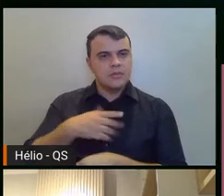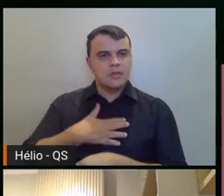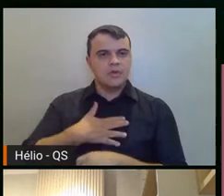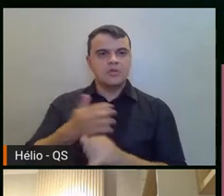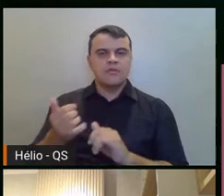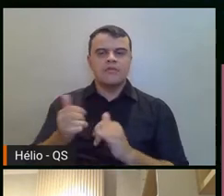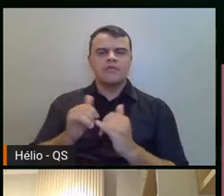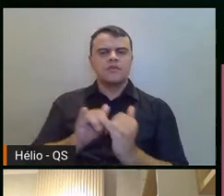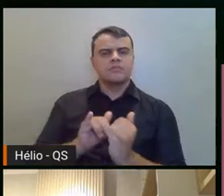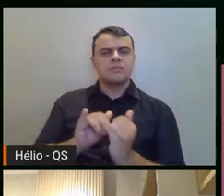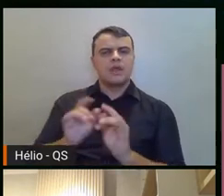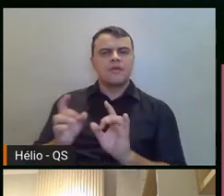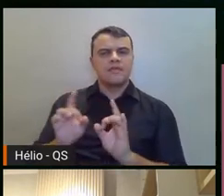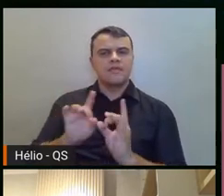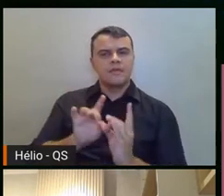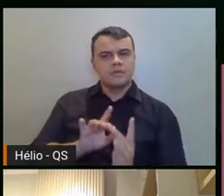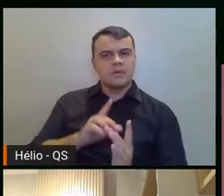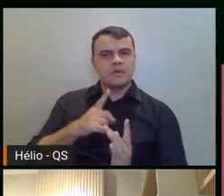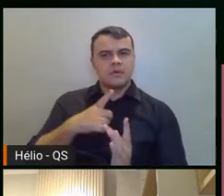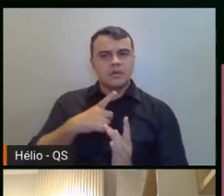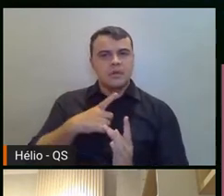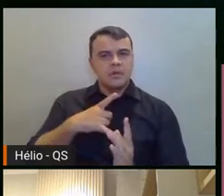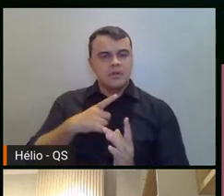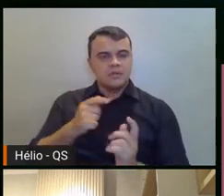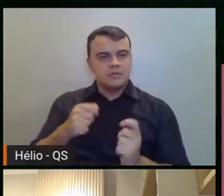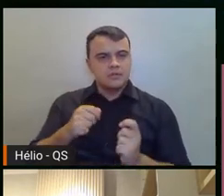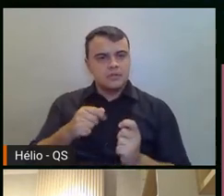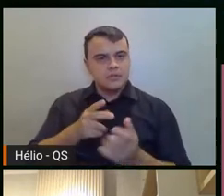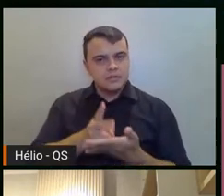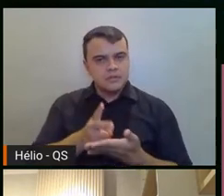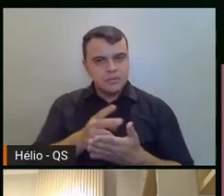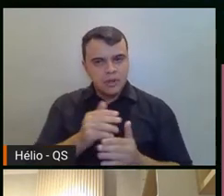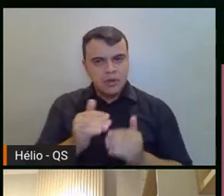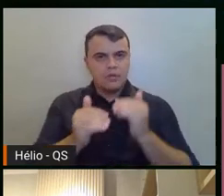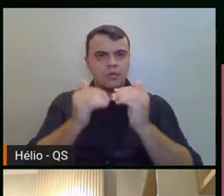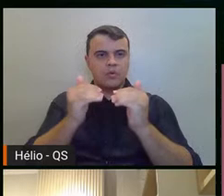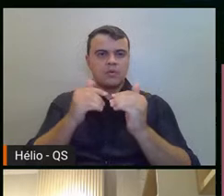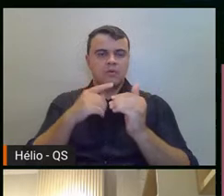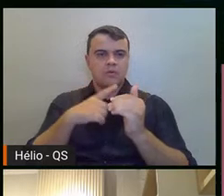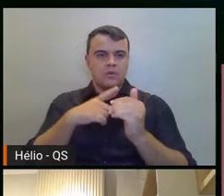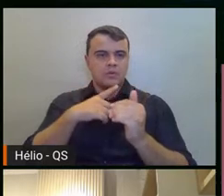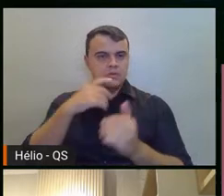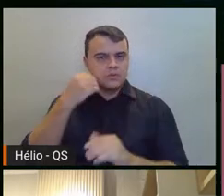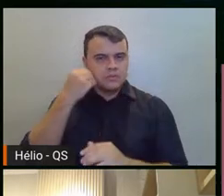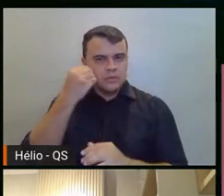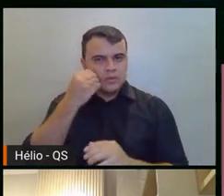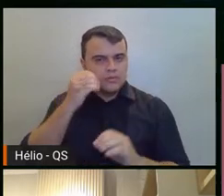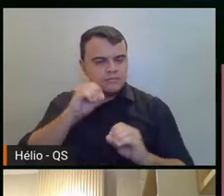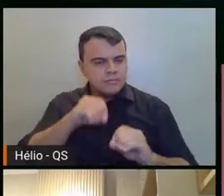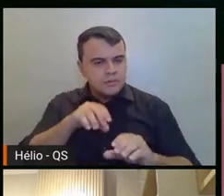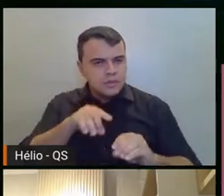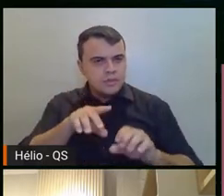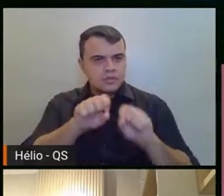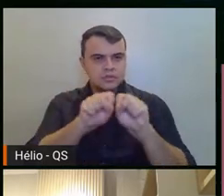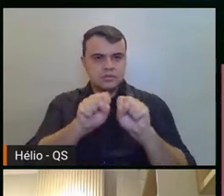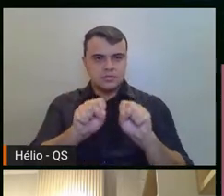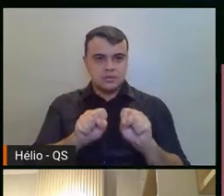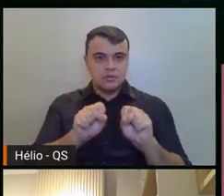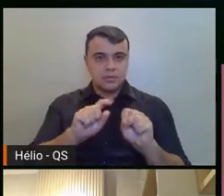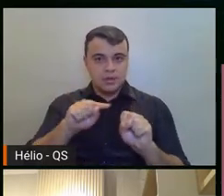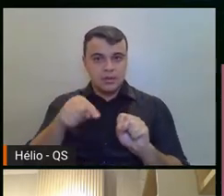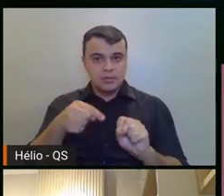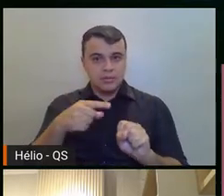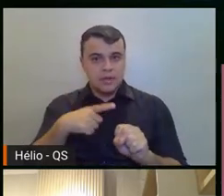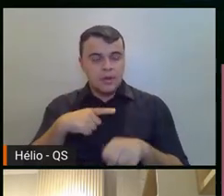feedbacks de vocês com relação a experiência que vocês estão tendo para a gente poder estar sempre evoluindo a experiência Educacional dentro da plataforma então depois